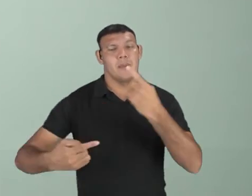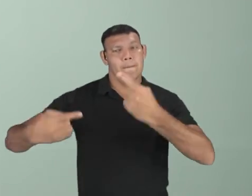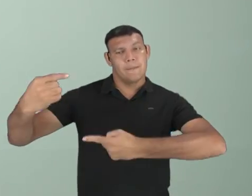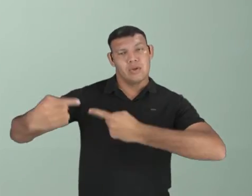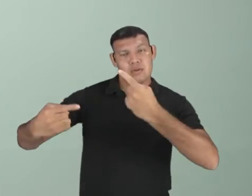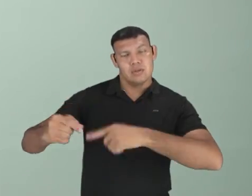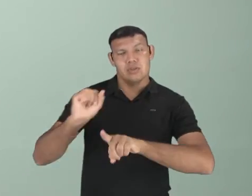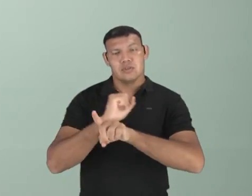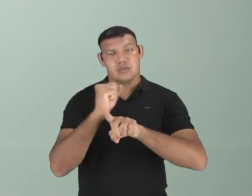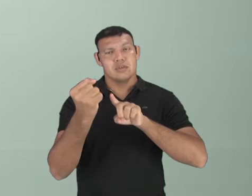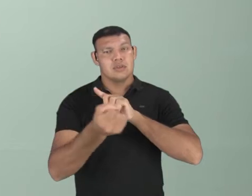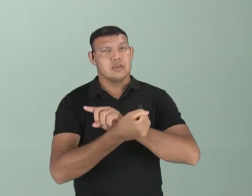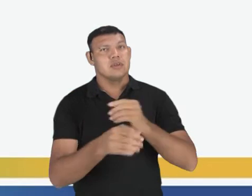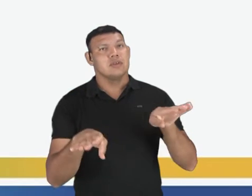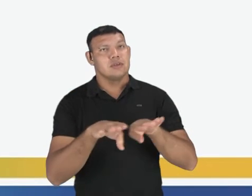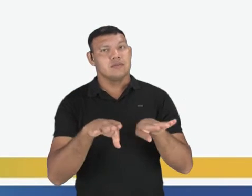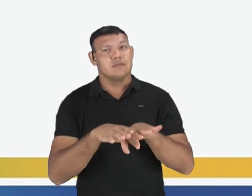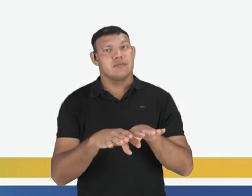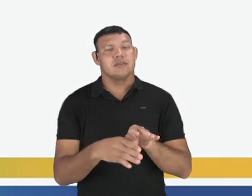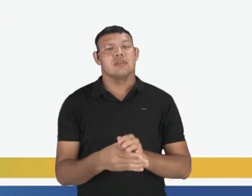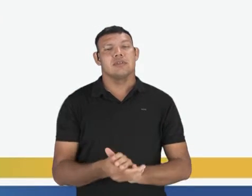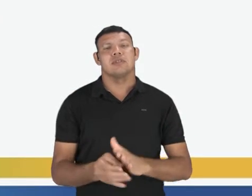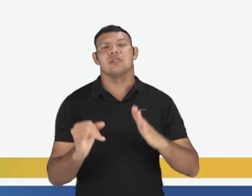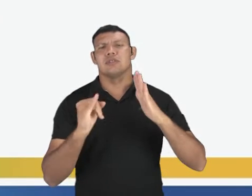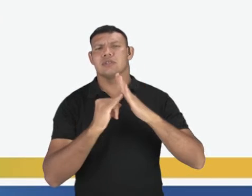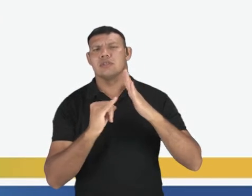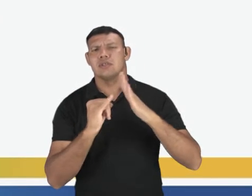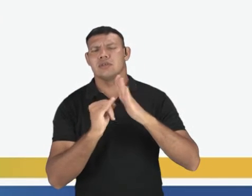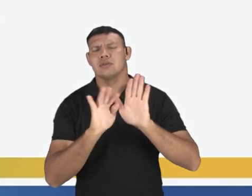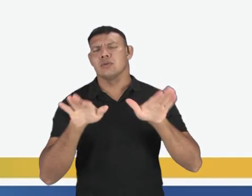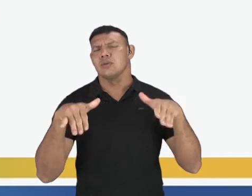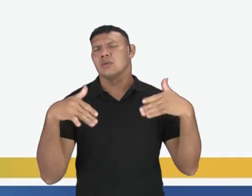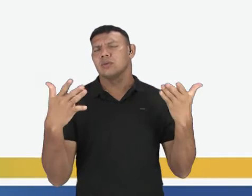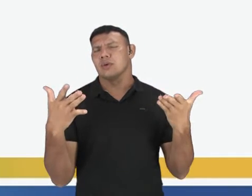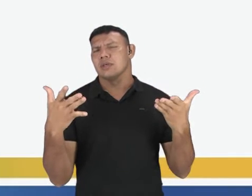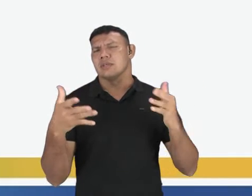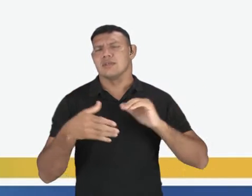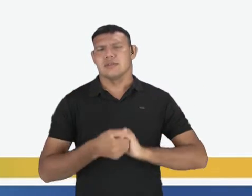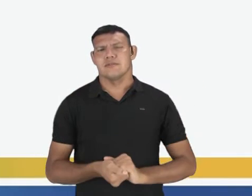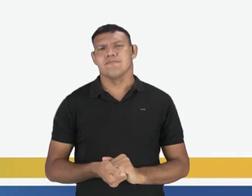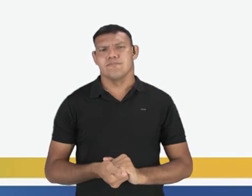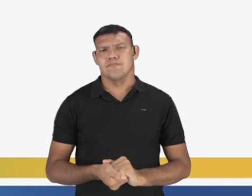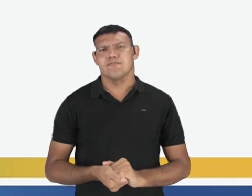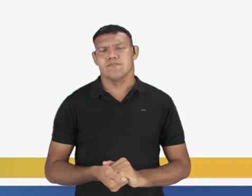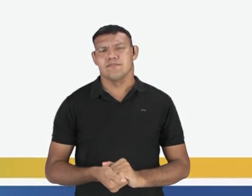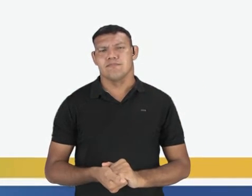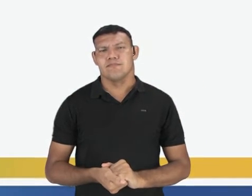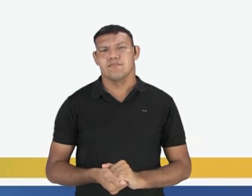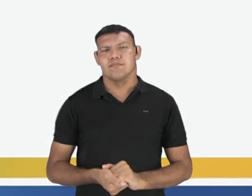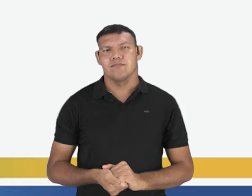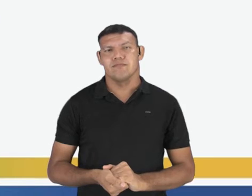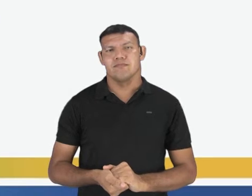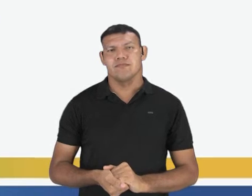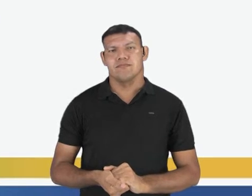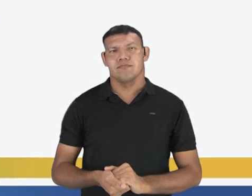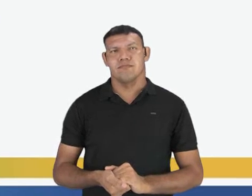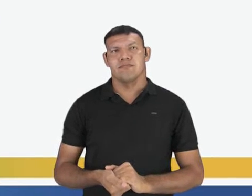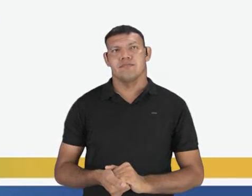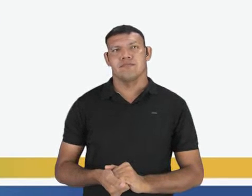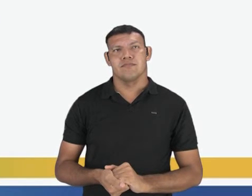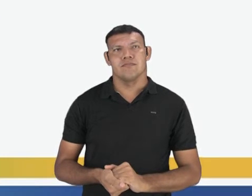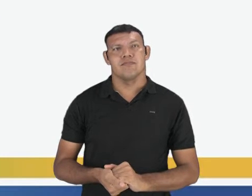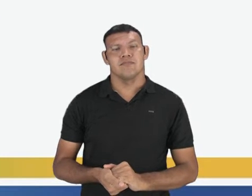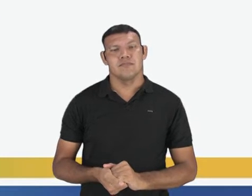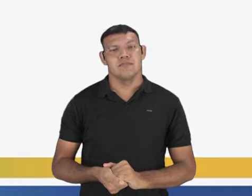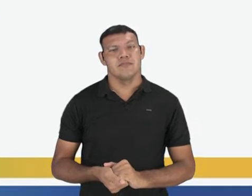né? E aí, pessoal, que instituições políticas exigem a democracia em grande escala? Aí,